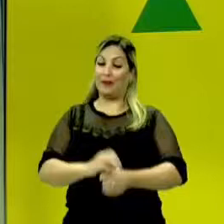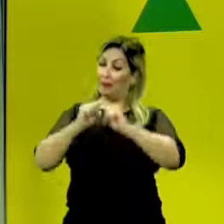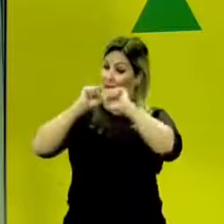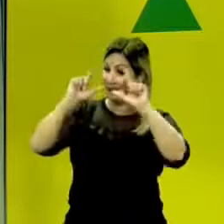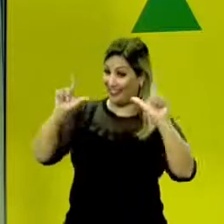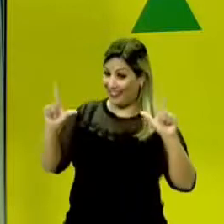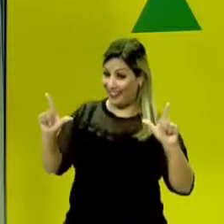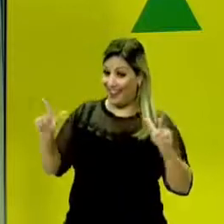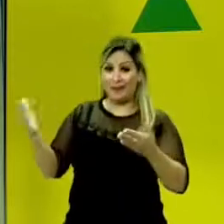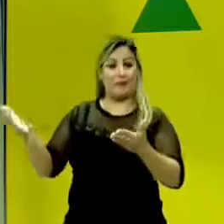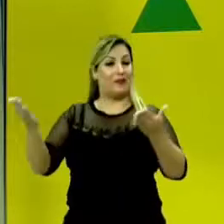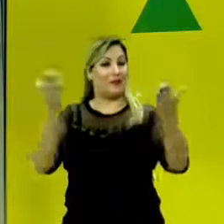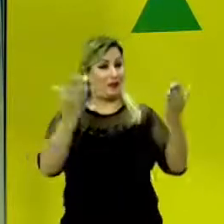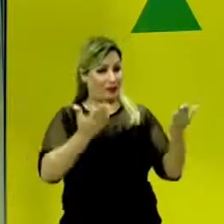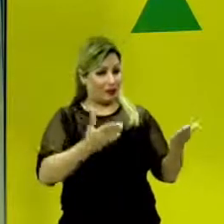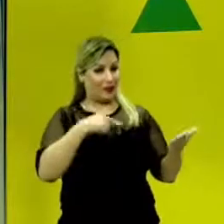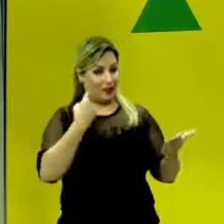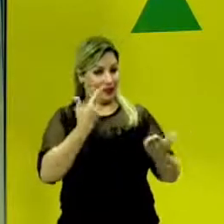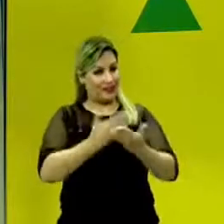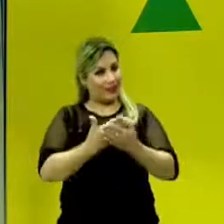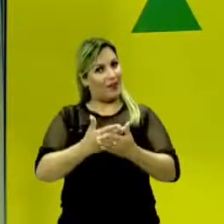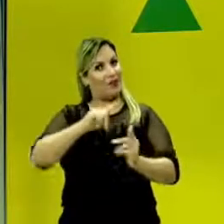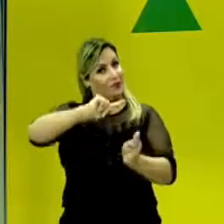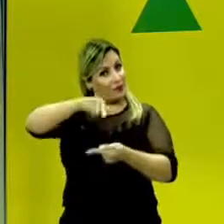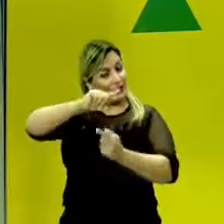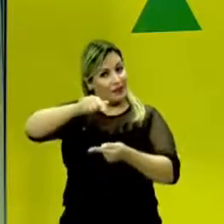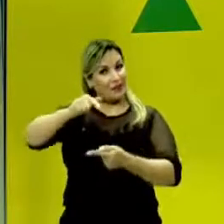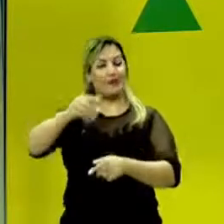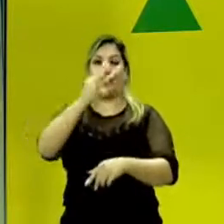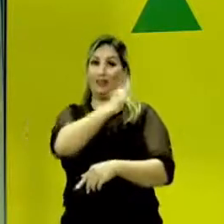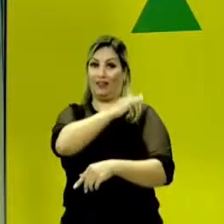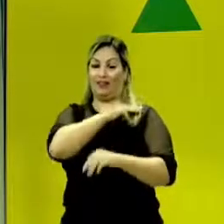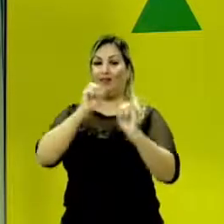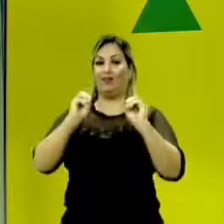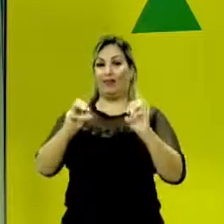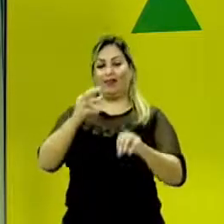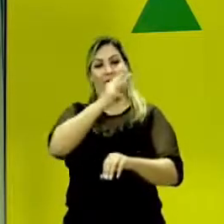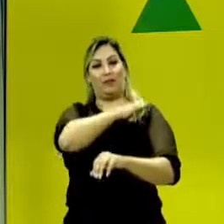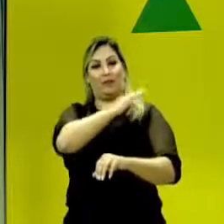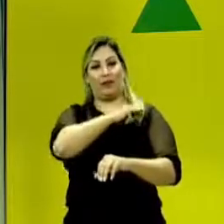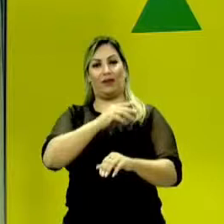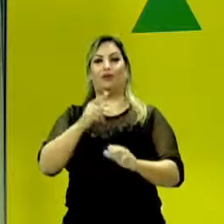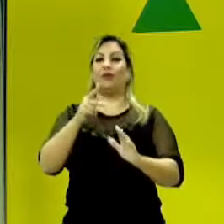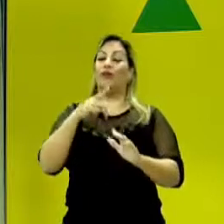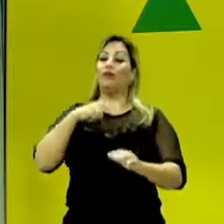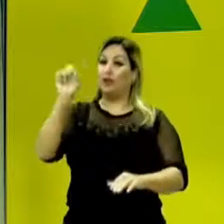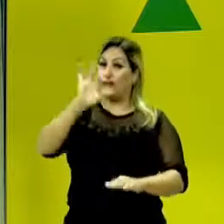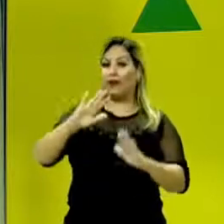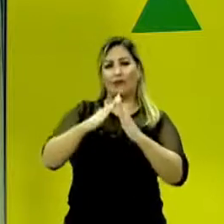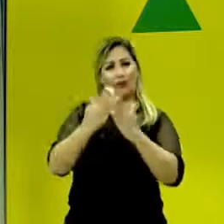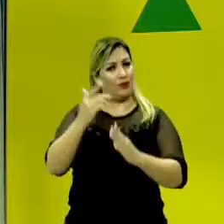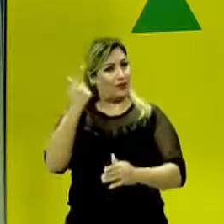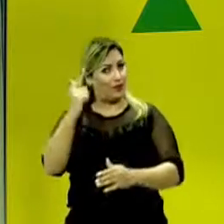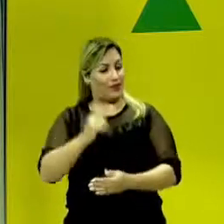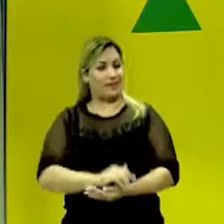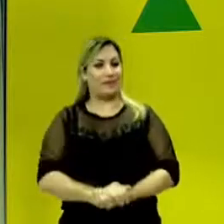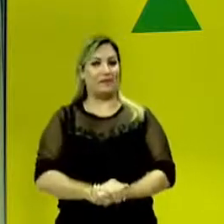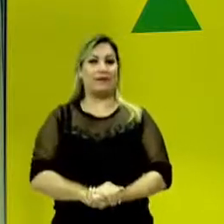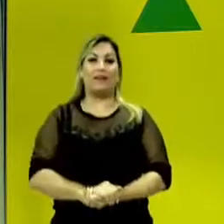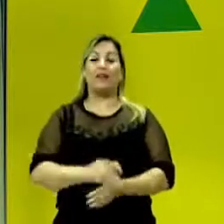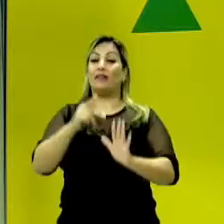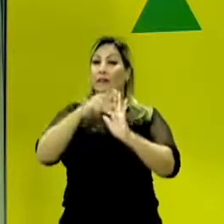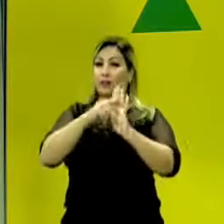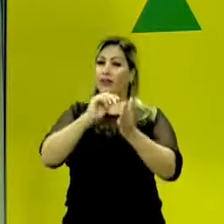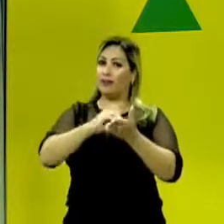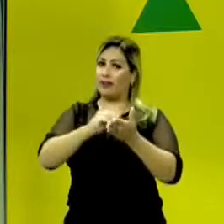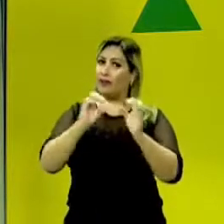Bom dia, sejam bem-vindos à nossa aula de Geografia para a terceira série do ensino médio da Rede Estadual de Goiás. Esse